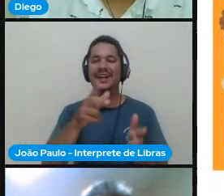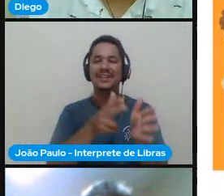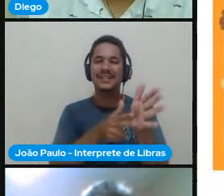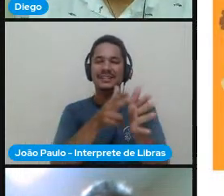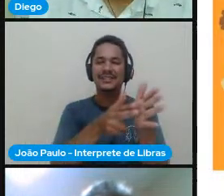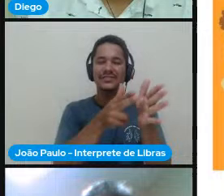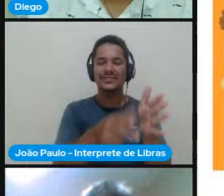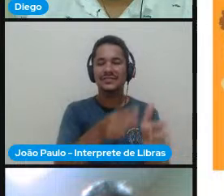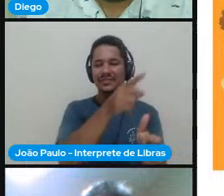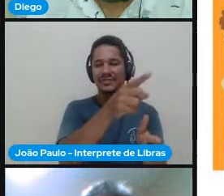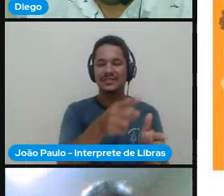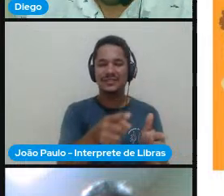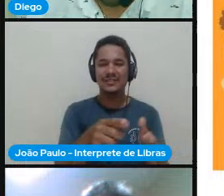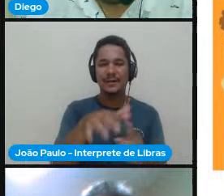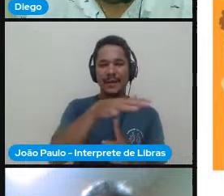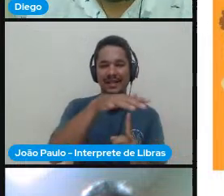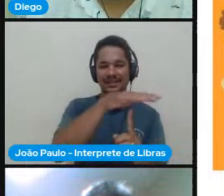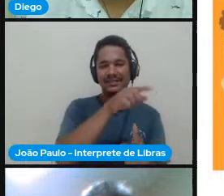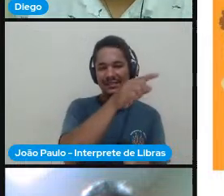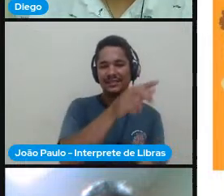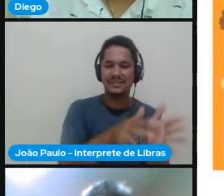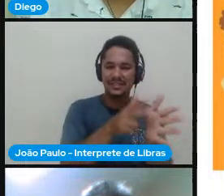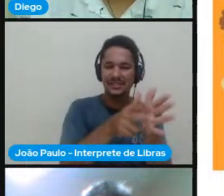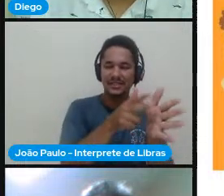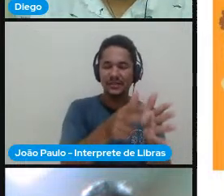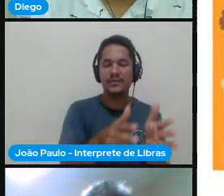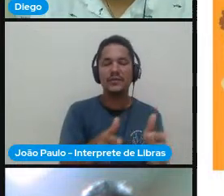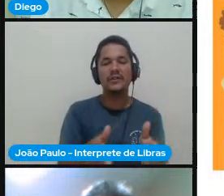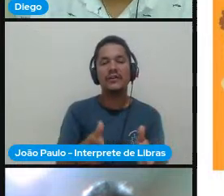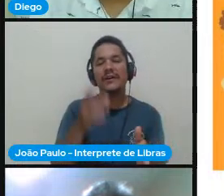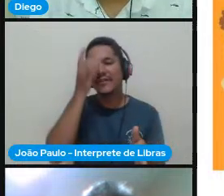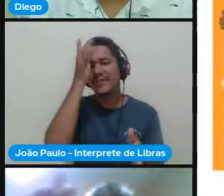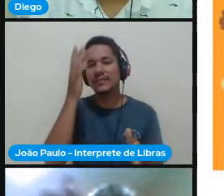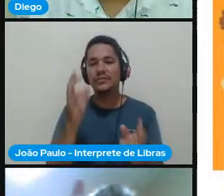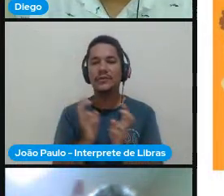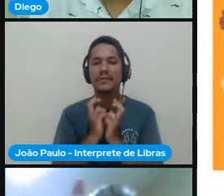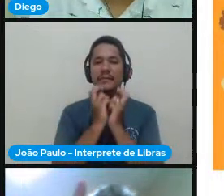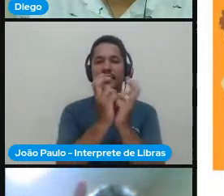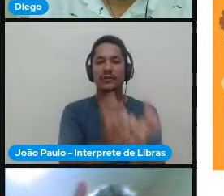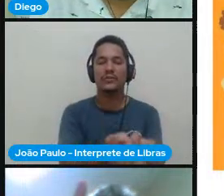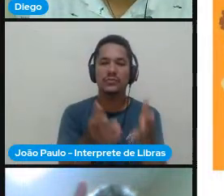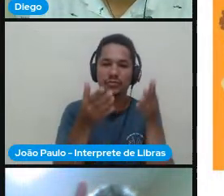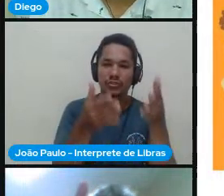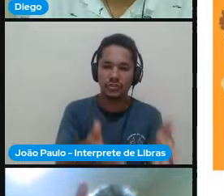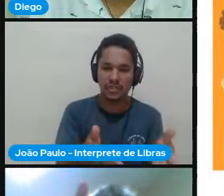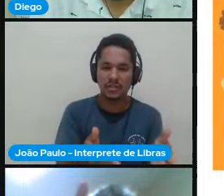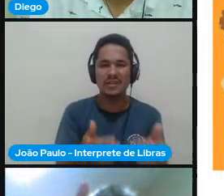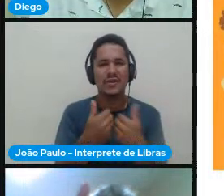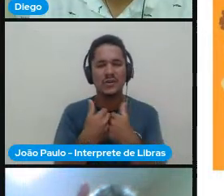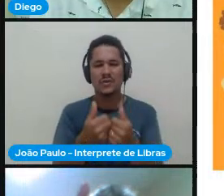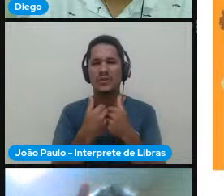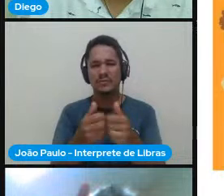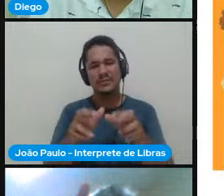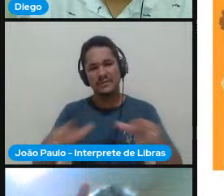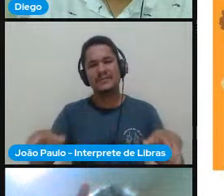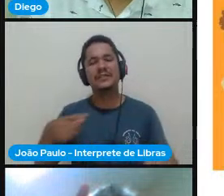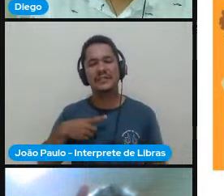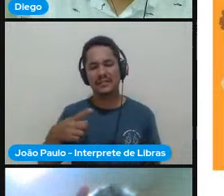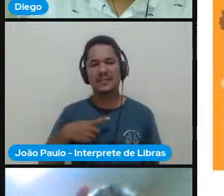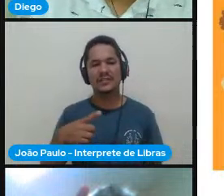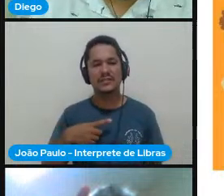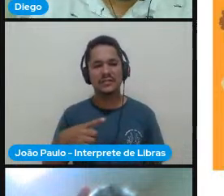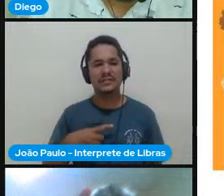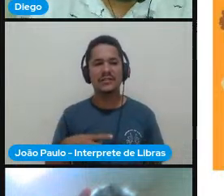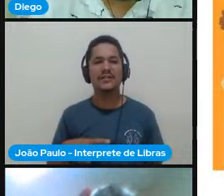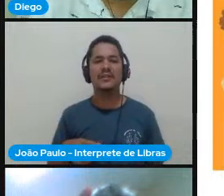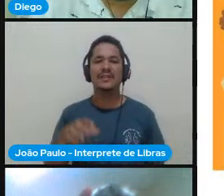Belo Horizonte, muito fácil acesso ali, chegando de metrô, por diversos ônibus que passam ali, que é no centro de referência